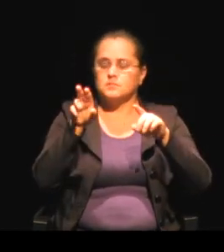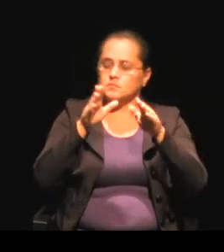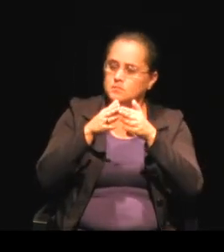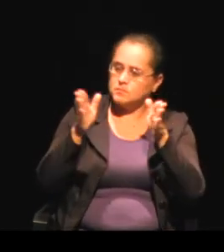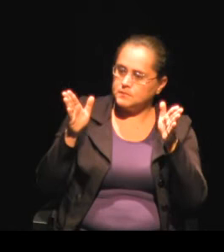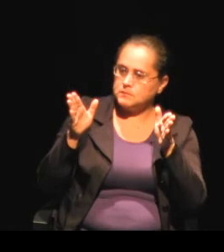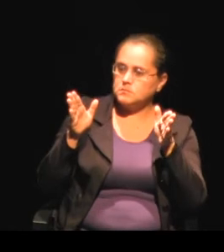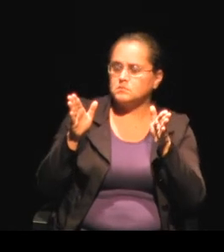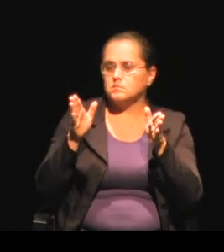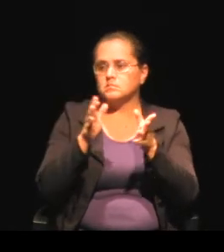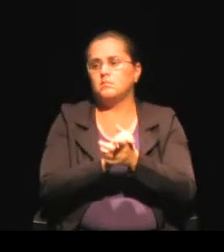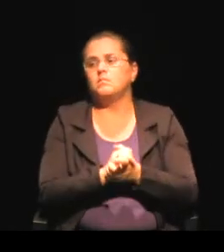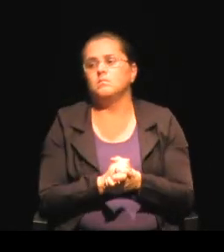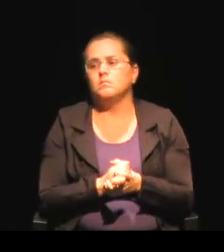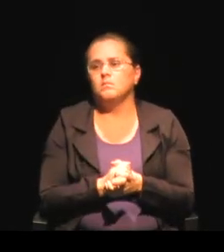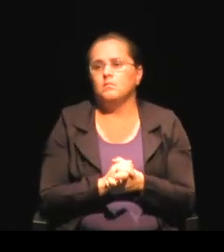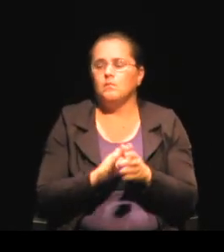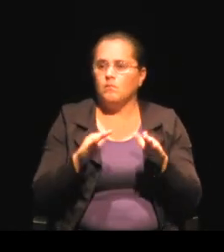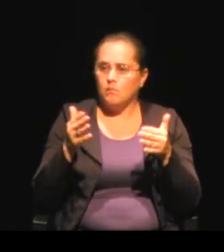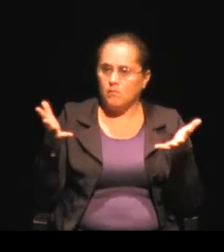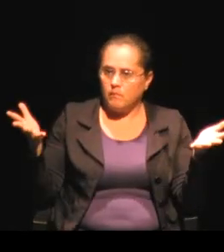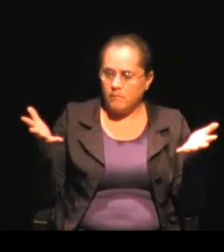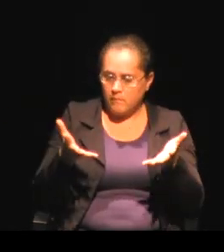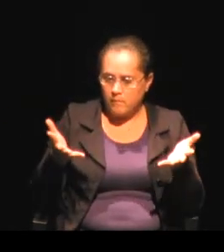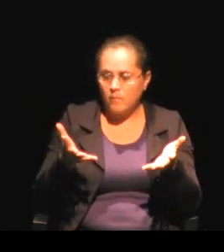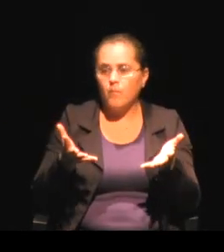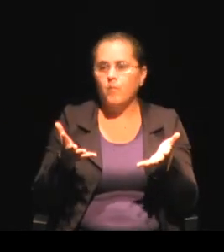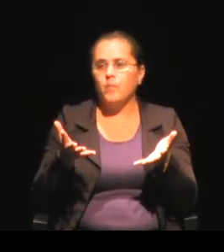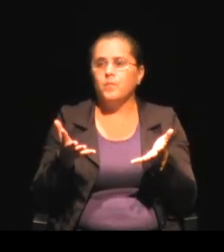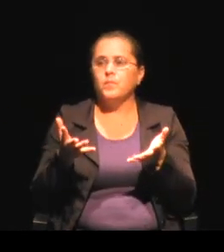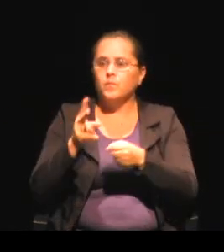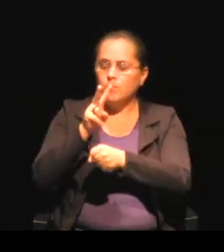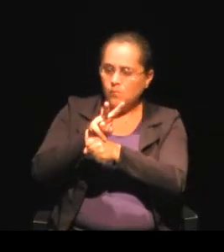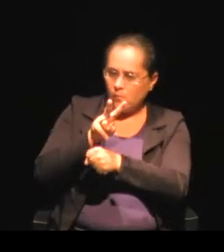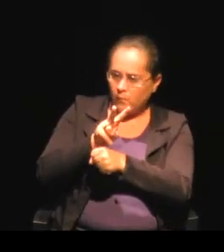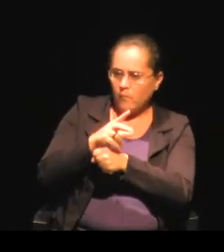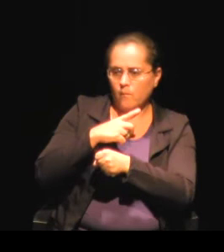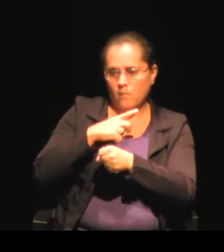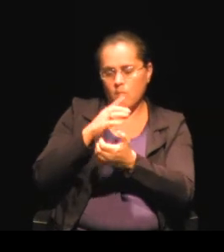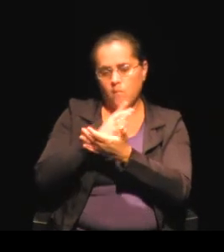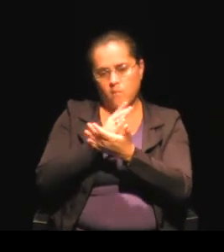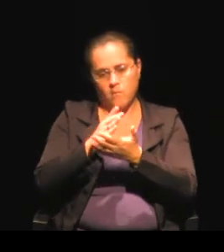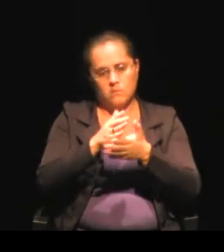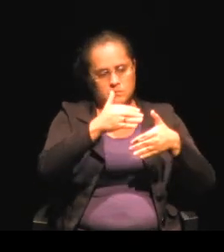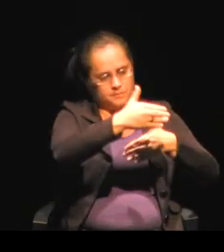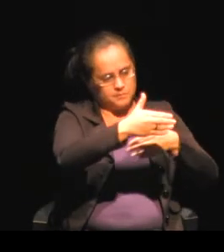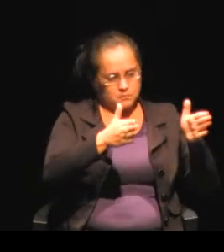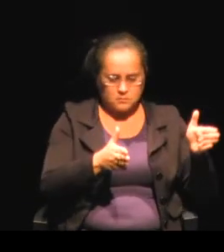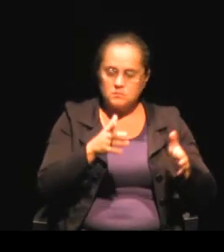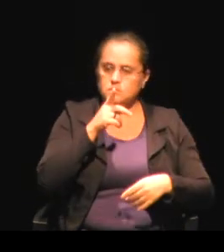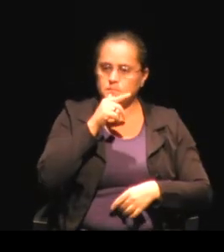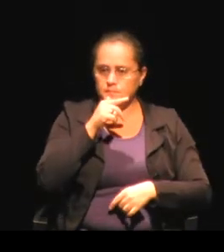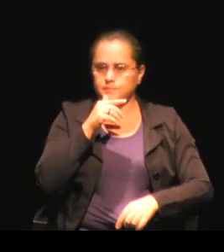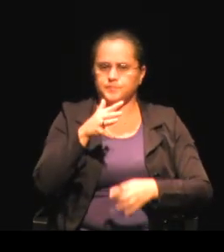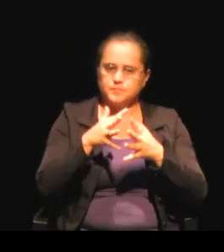SFAM, Serviço de Proteção ao Patrimônio Histórico e Artístico Nacional. Em 1938, o Lúcio Costa, que fundou o IPHAN, teve a sua